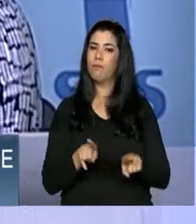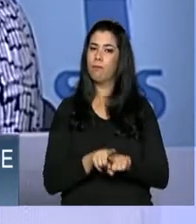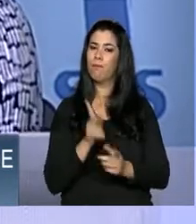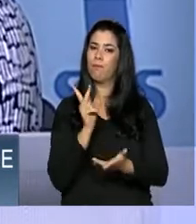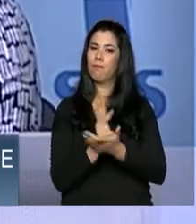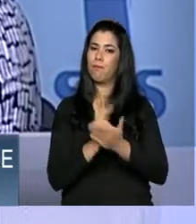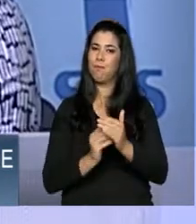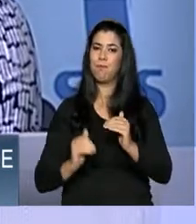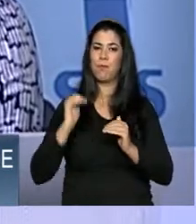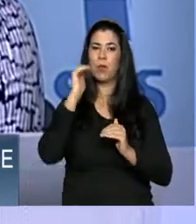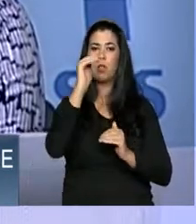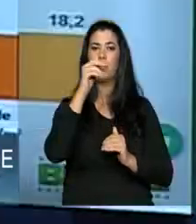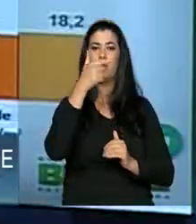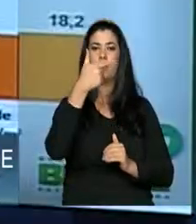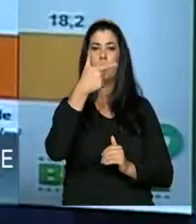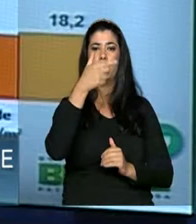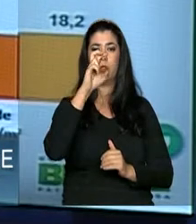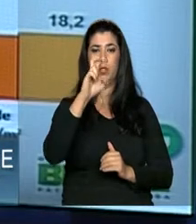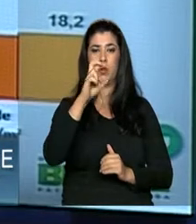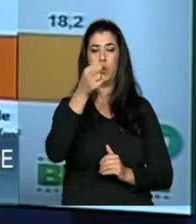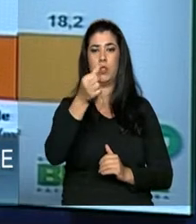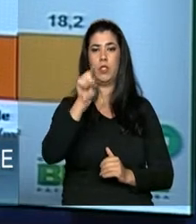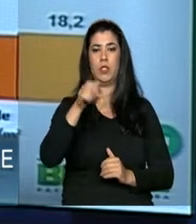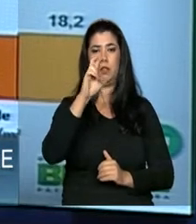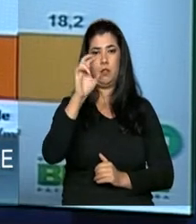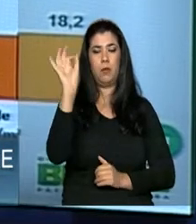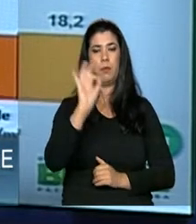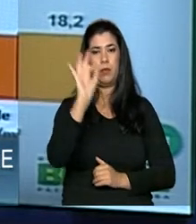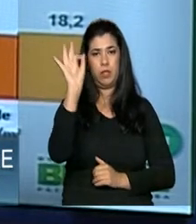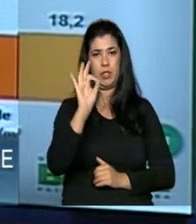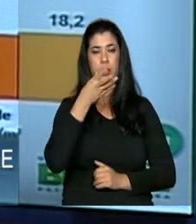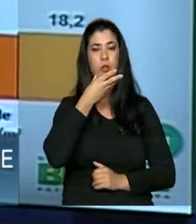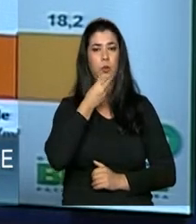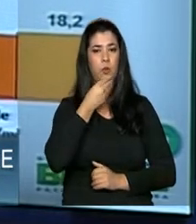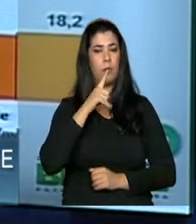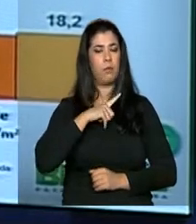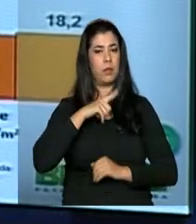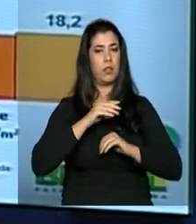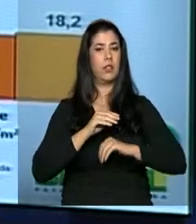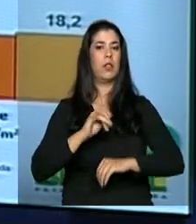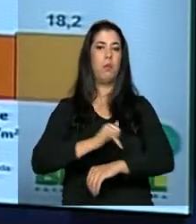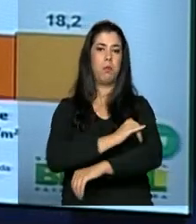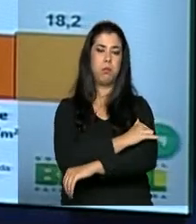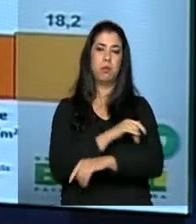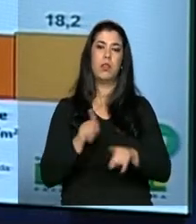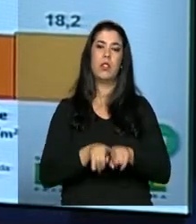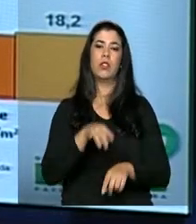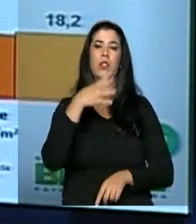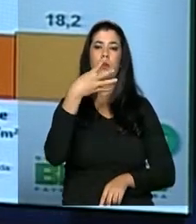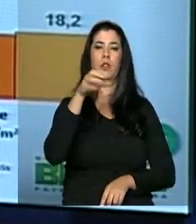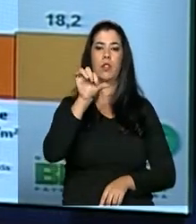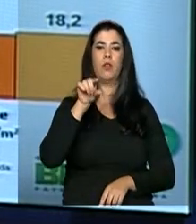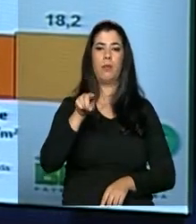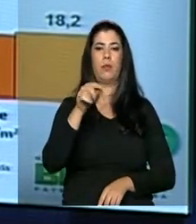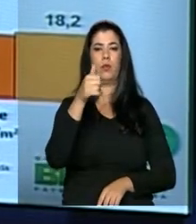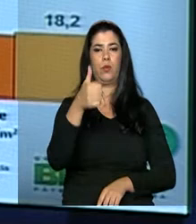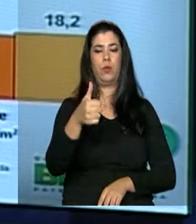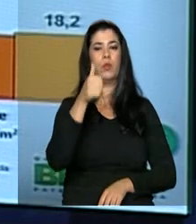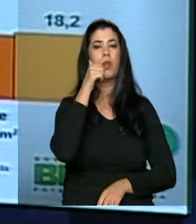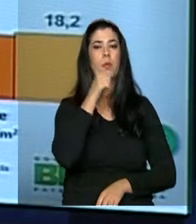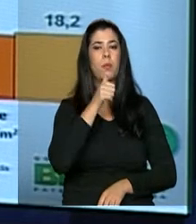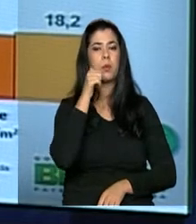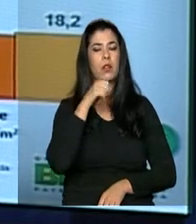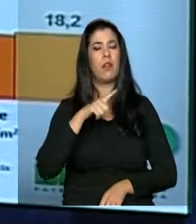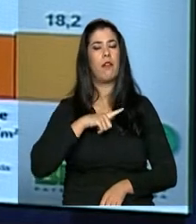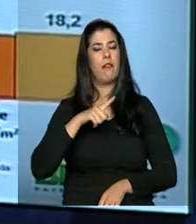elevadas. 56,5% é a população masculina com excesso de peso, 49,1% a população feminina